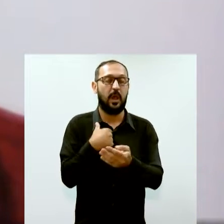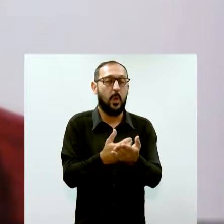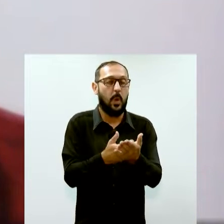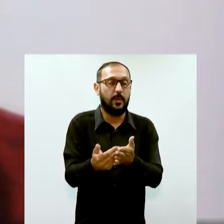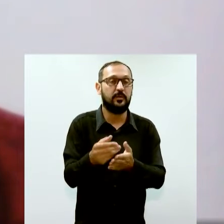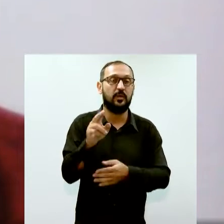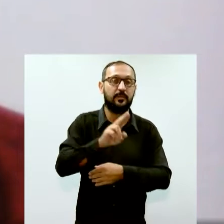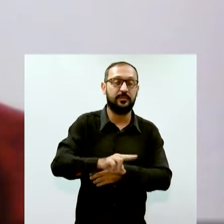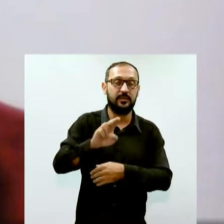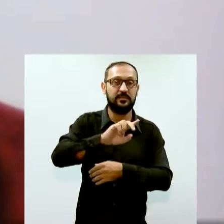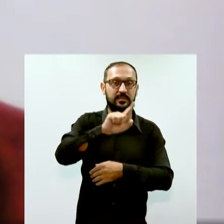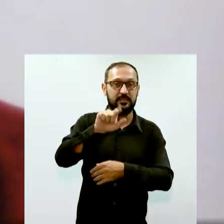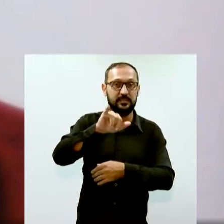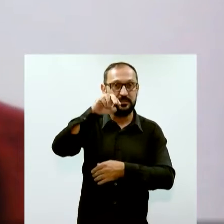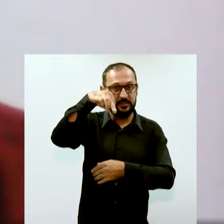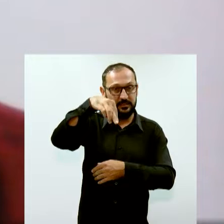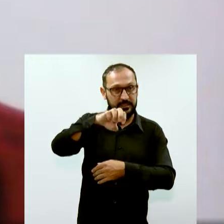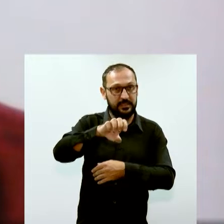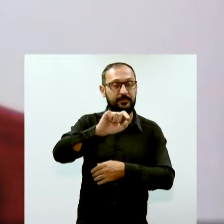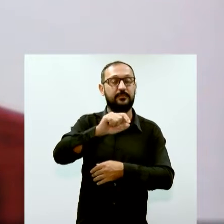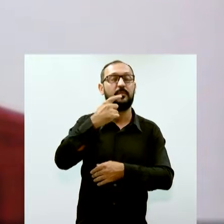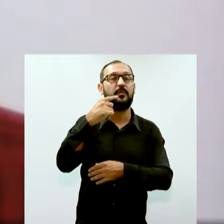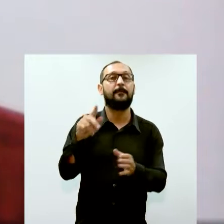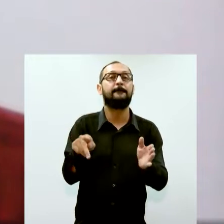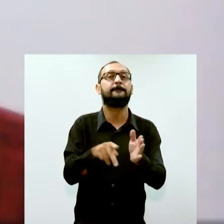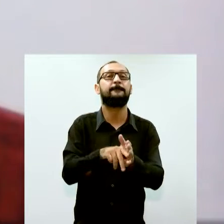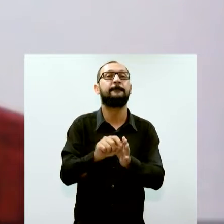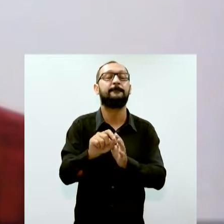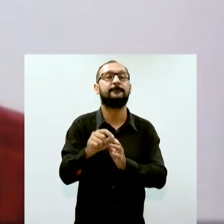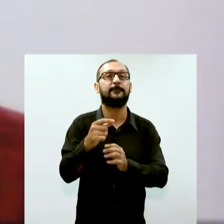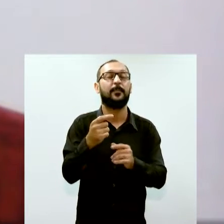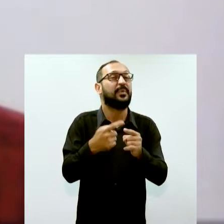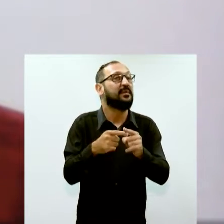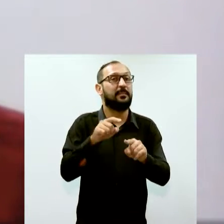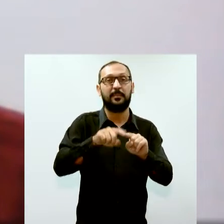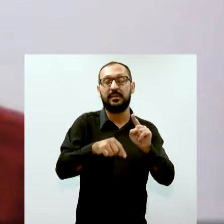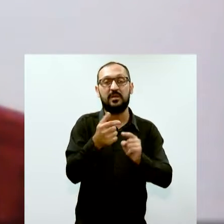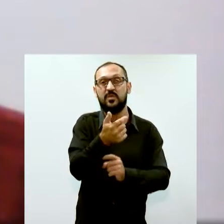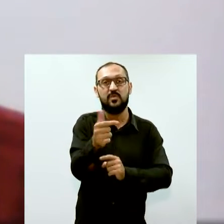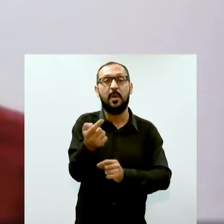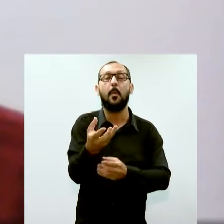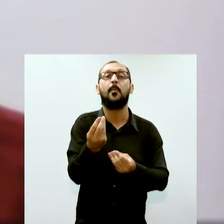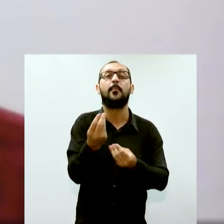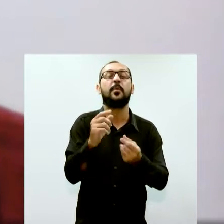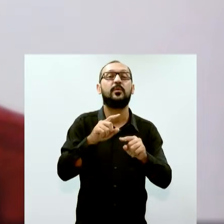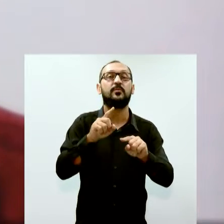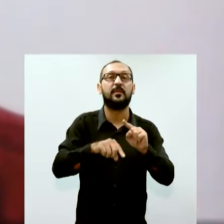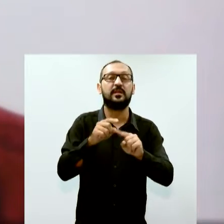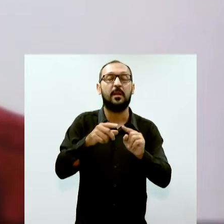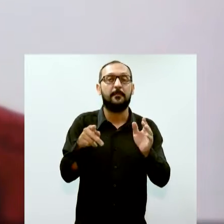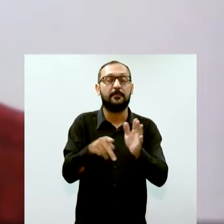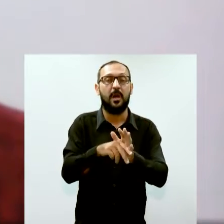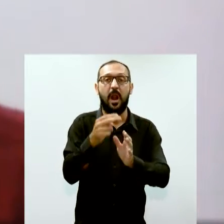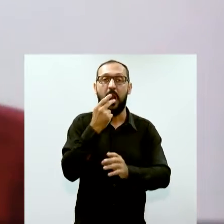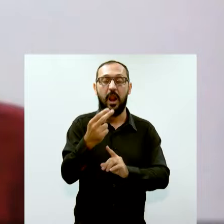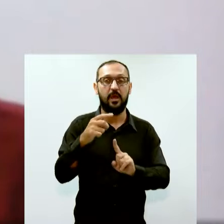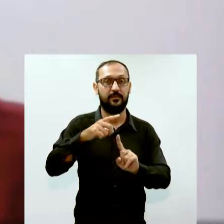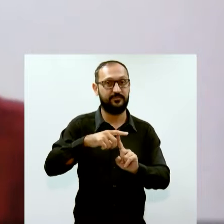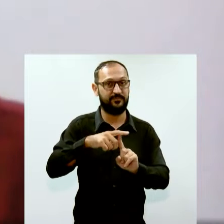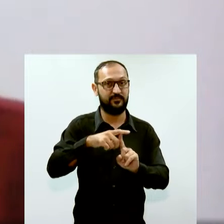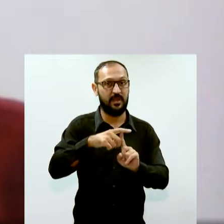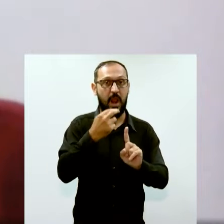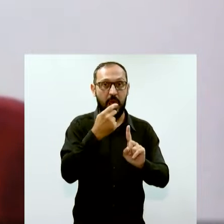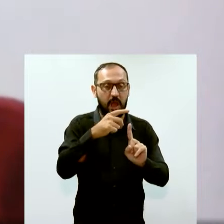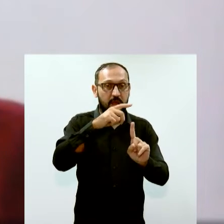a utilizar esse zine como material pedagógico, visto que não existe muitos materiais pedagógicos em língua indígena. Na língua